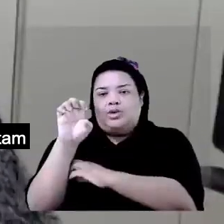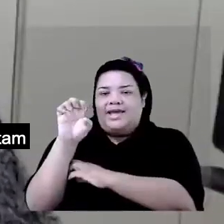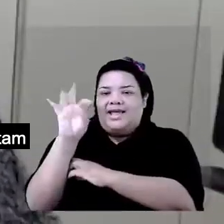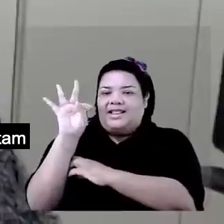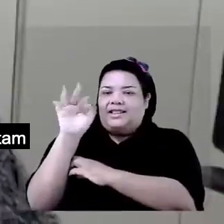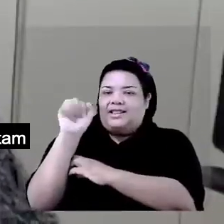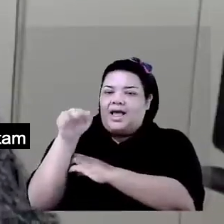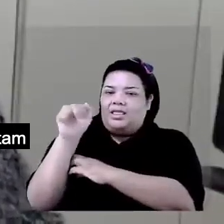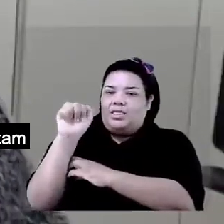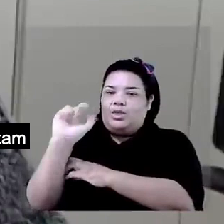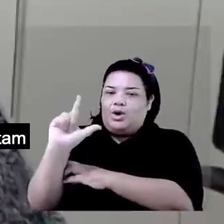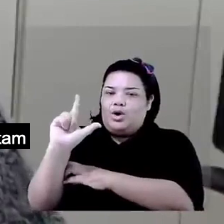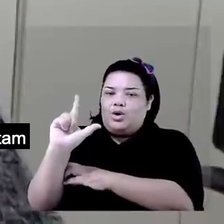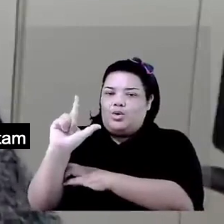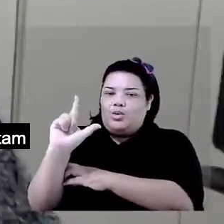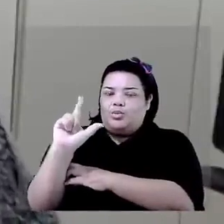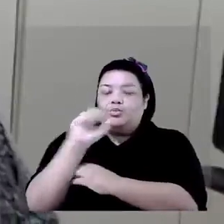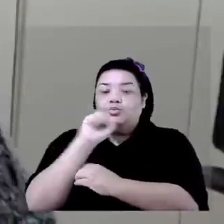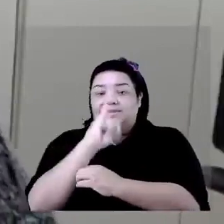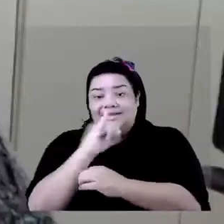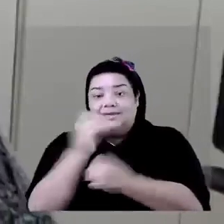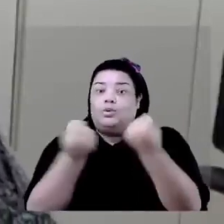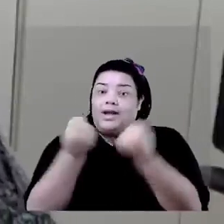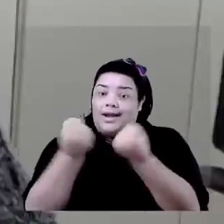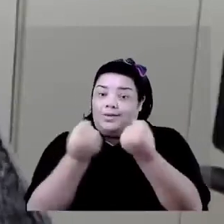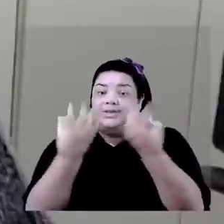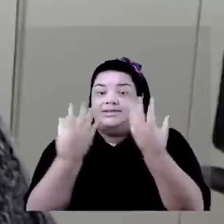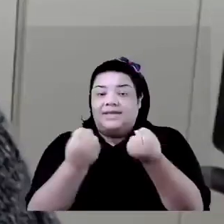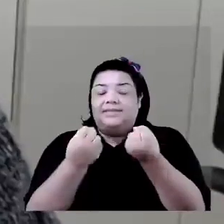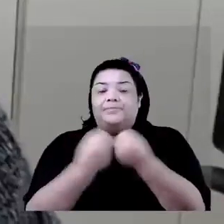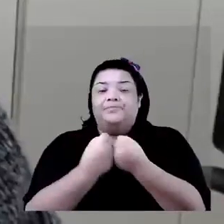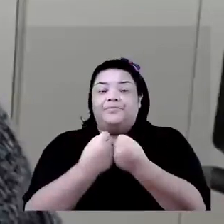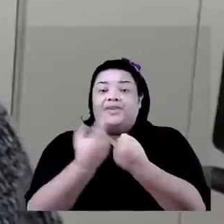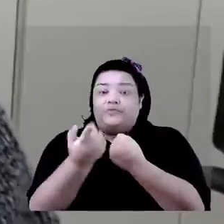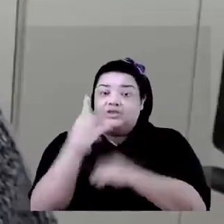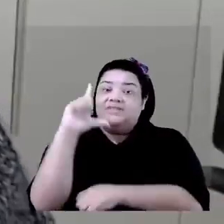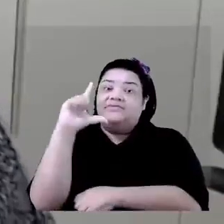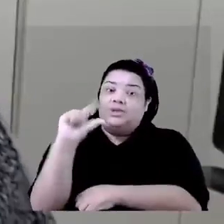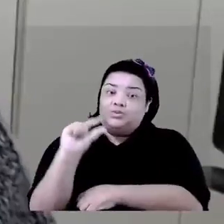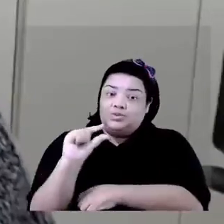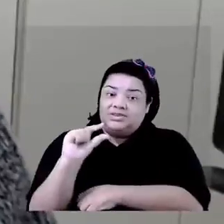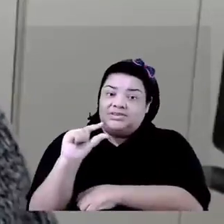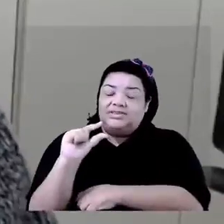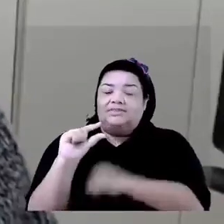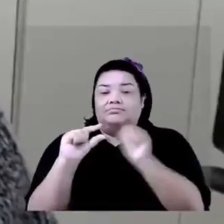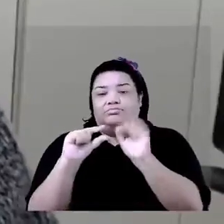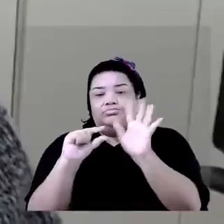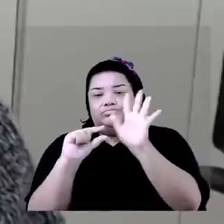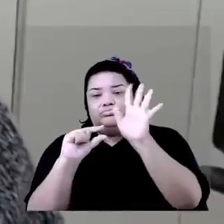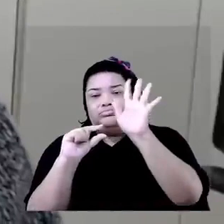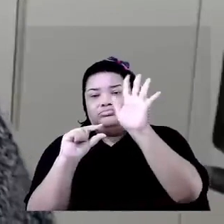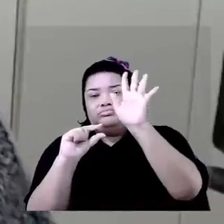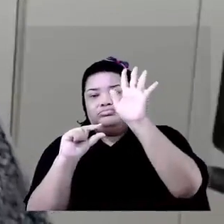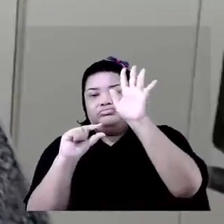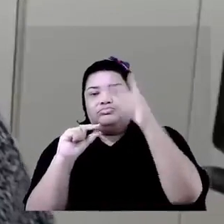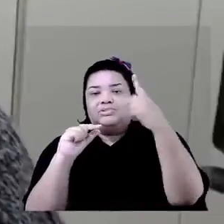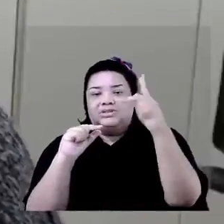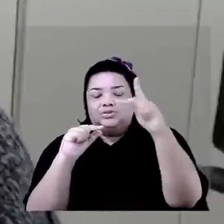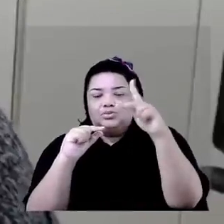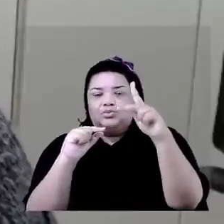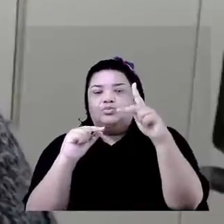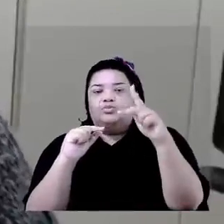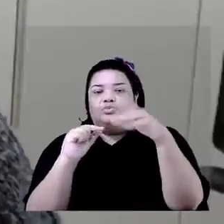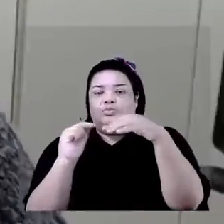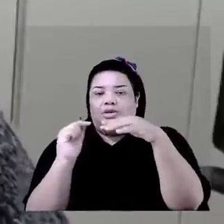veículos admitam essa substituição, vocês vão reduzir drasticamente as emissões da sua organização. Ai, mas